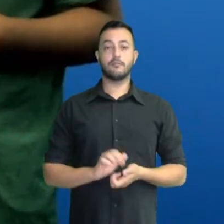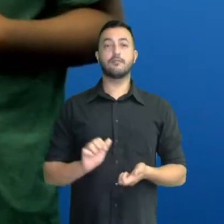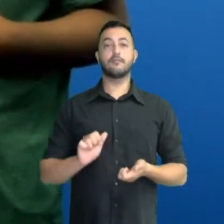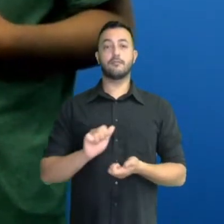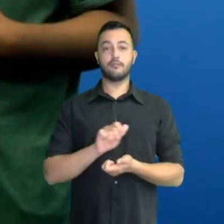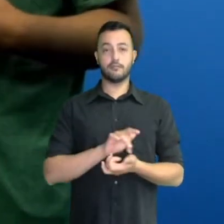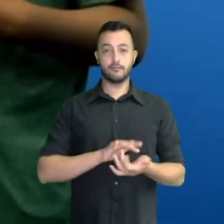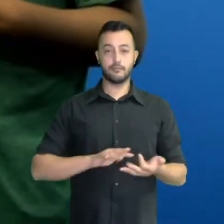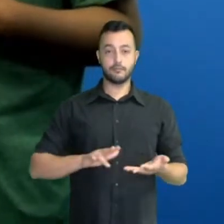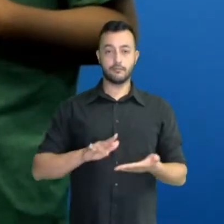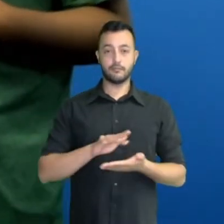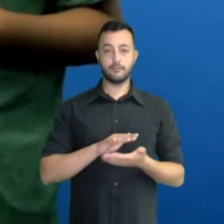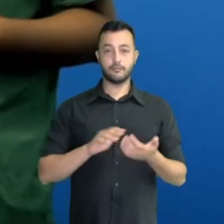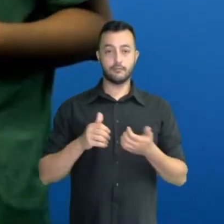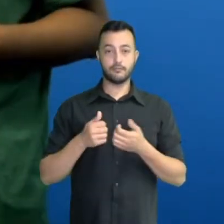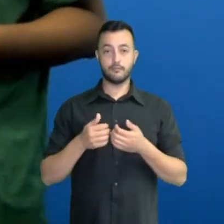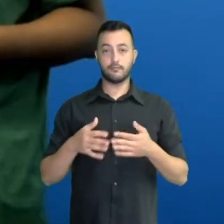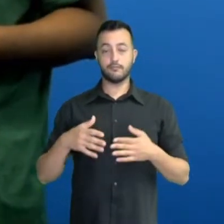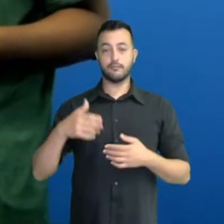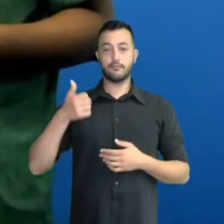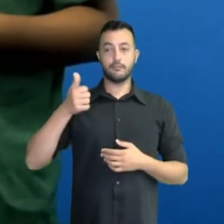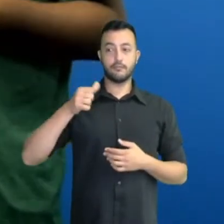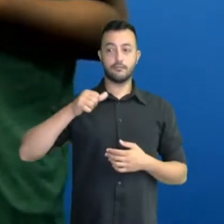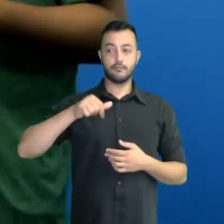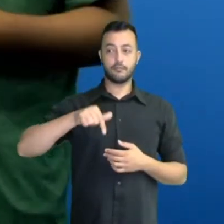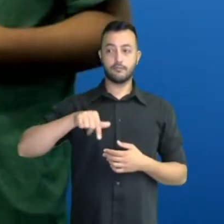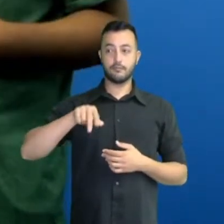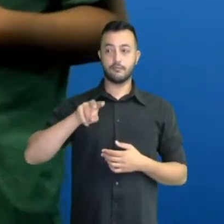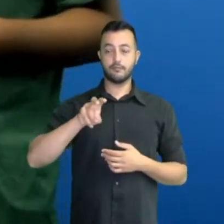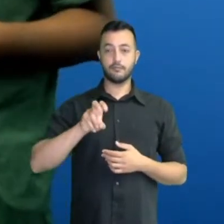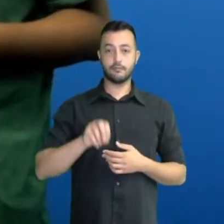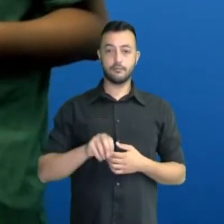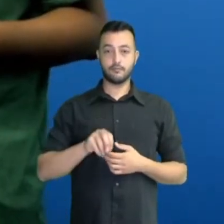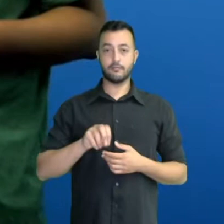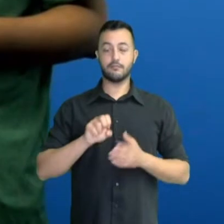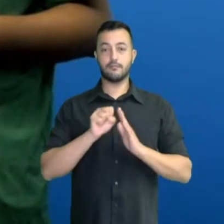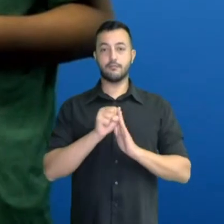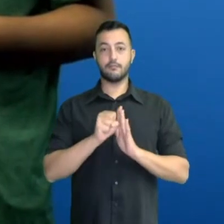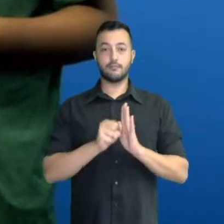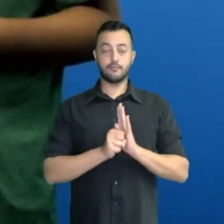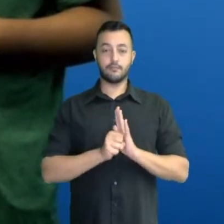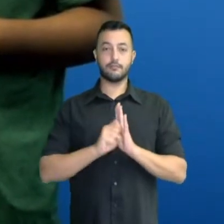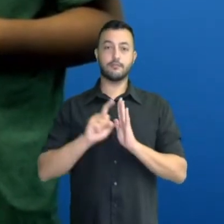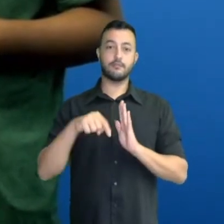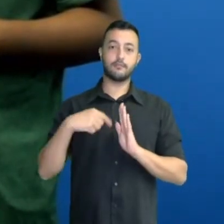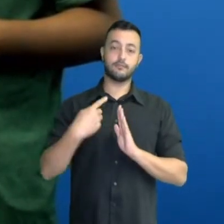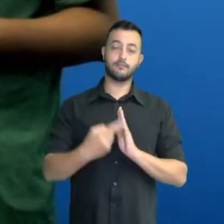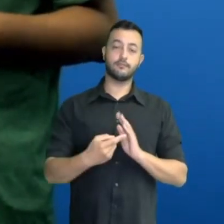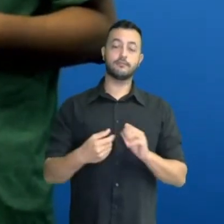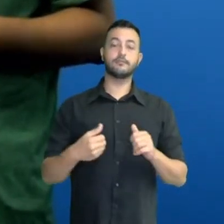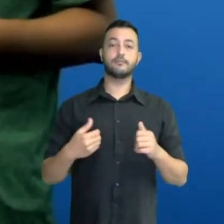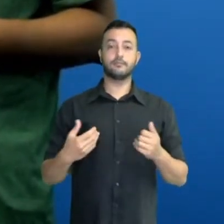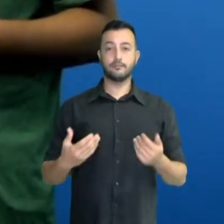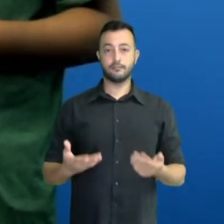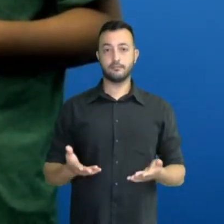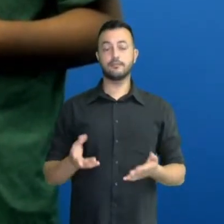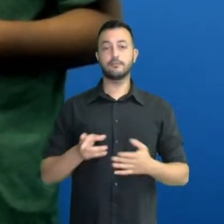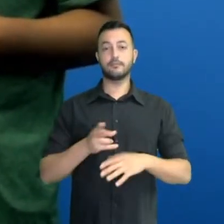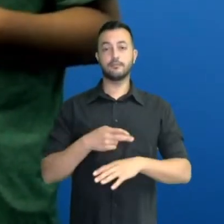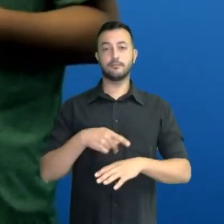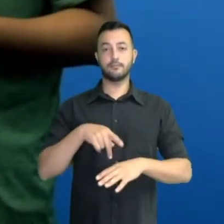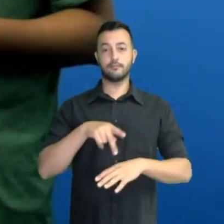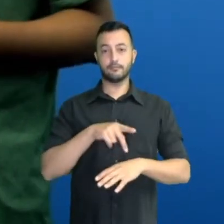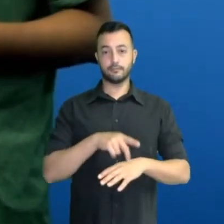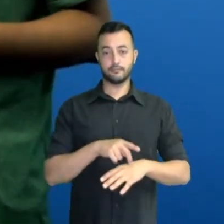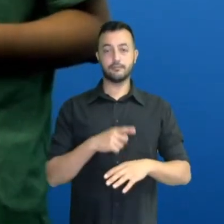no princípio, né, a partir de 1750 e nos séculos seguintes, esses países eles tiveram